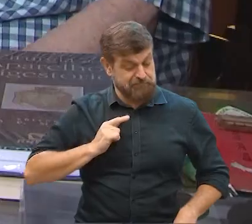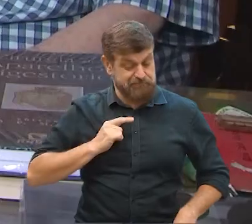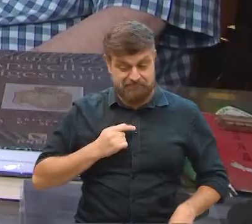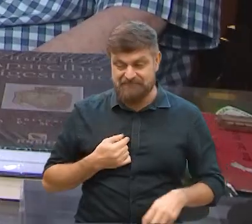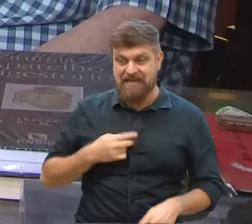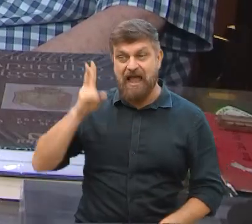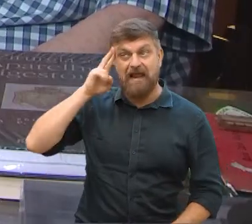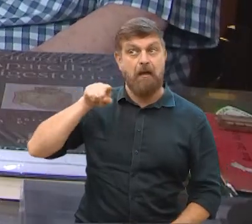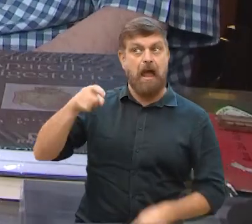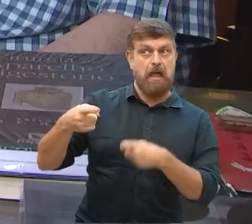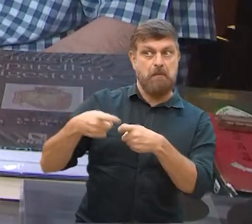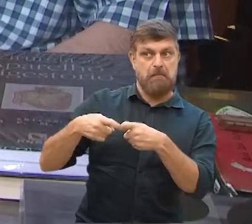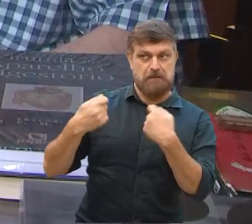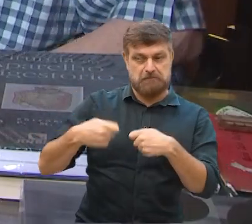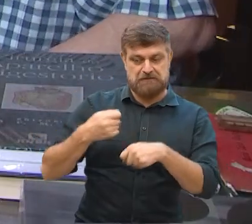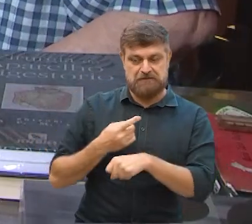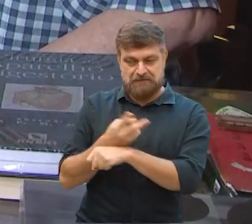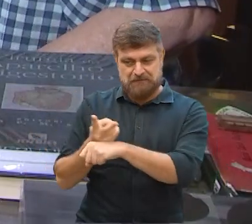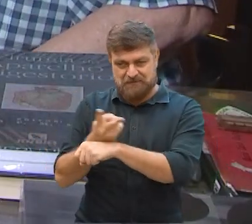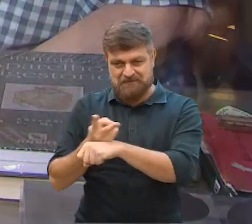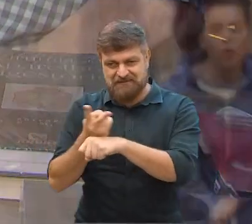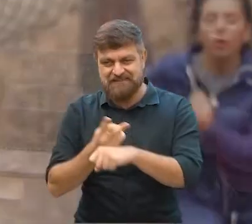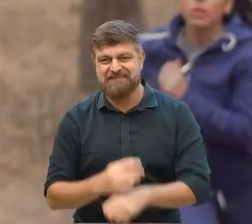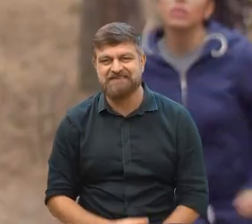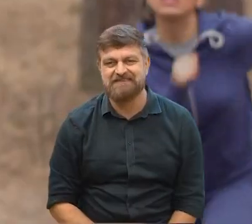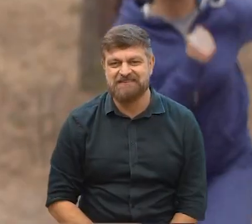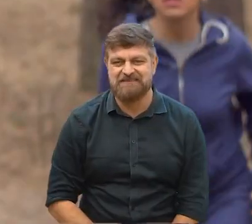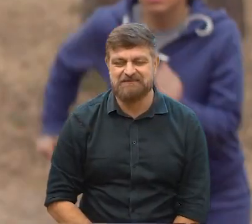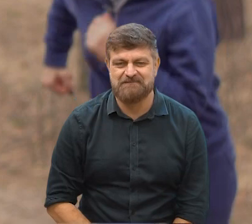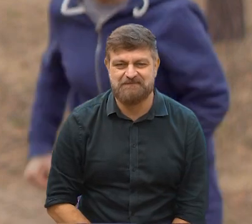E aí lembram do senhor, da sua especialidade.